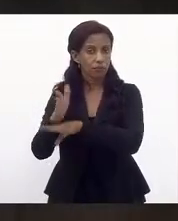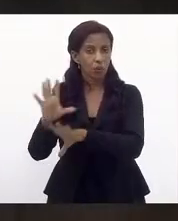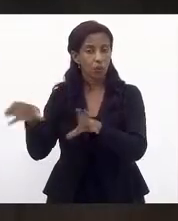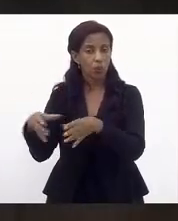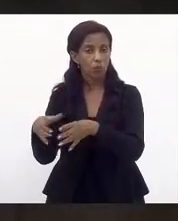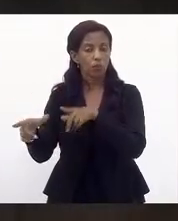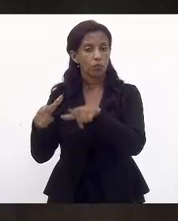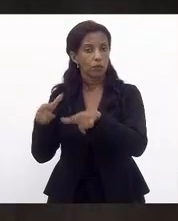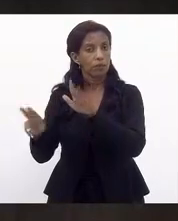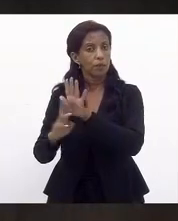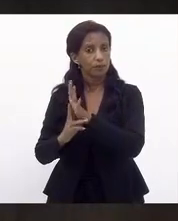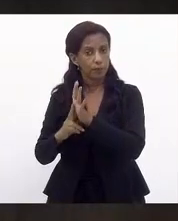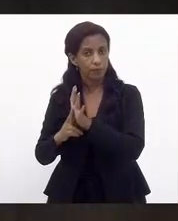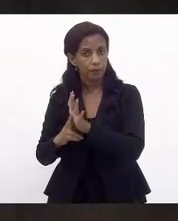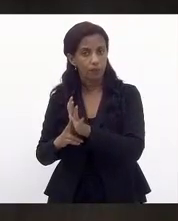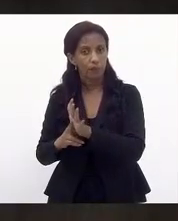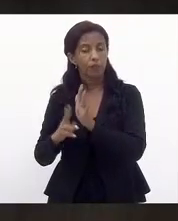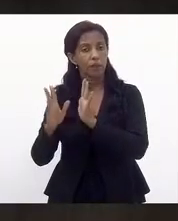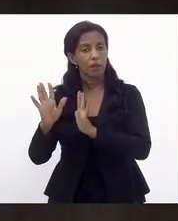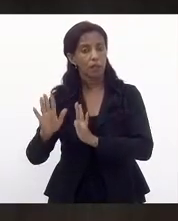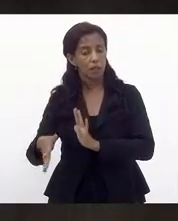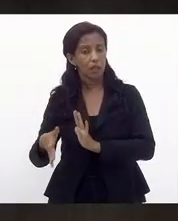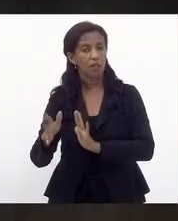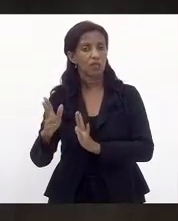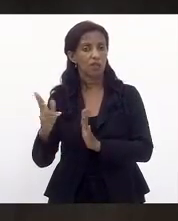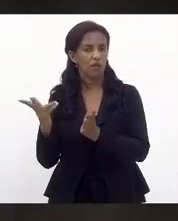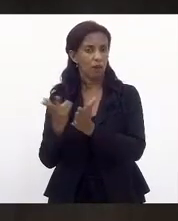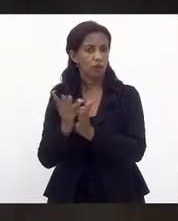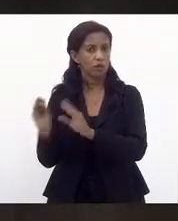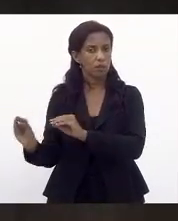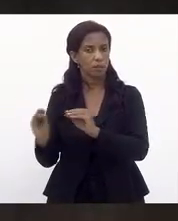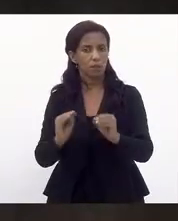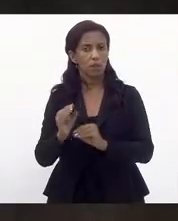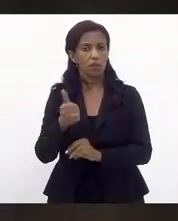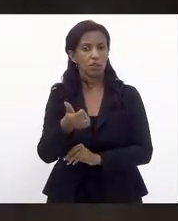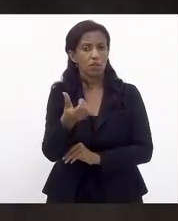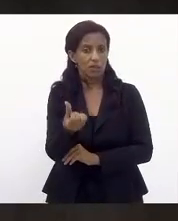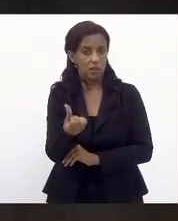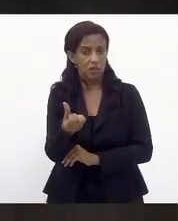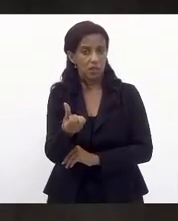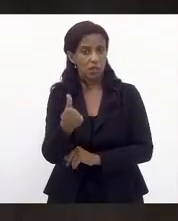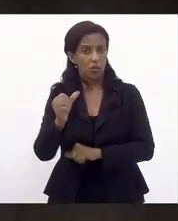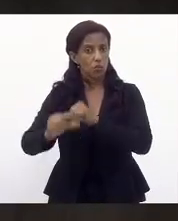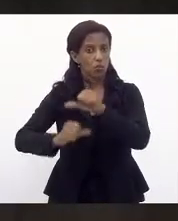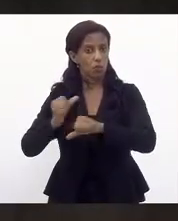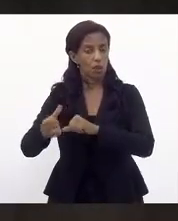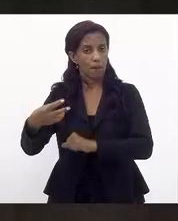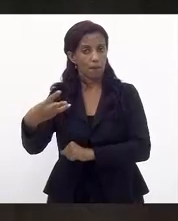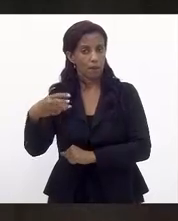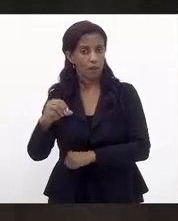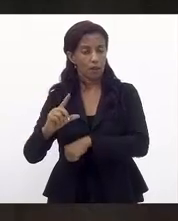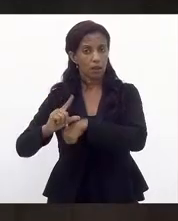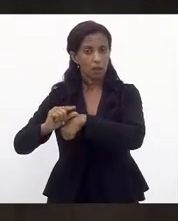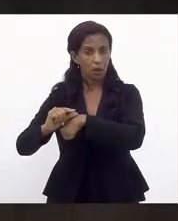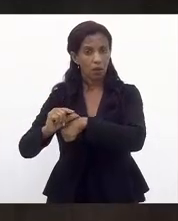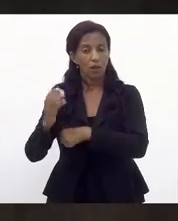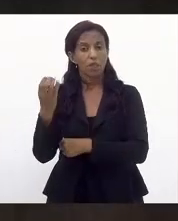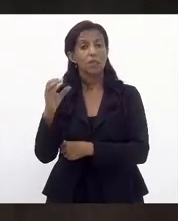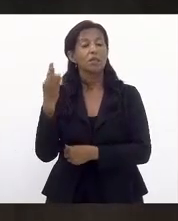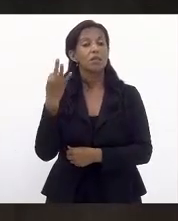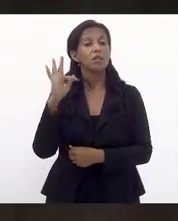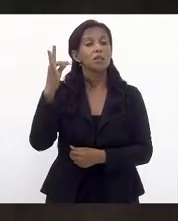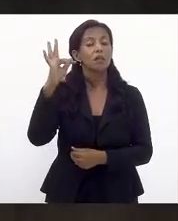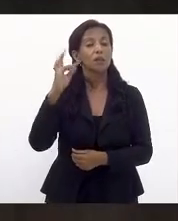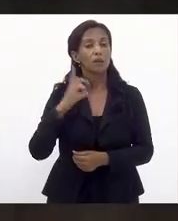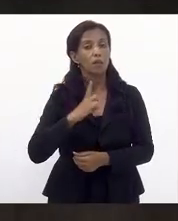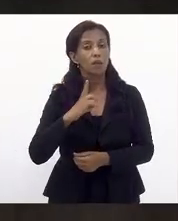grupo de trabalho para regulamentar que tem a previsão de realizar a migração de 16 para 30 horas e no caso da Ciência e Tecnologia